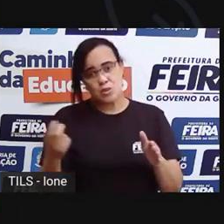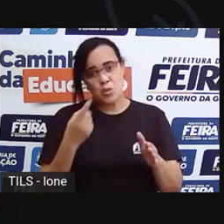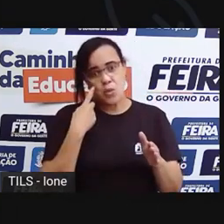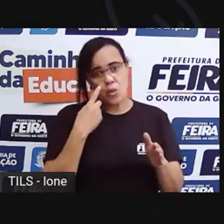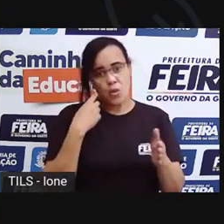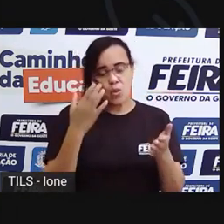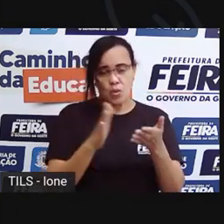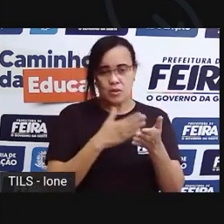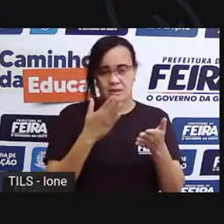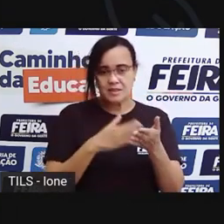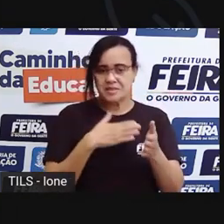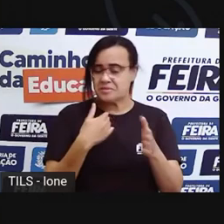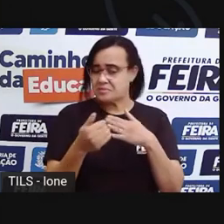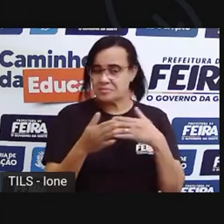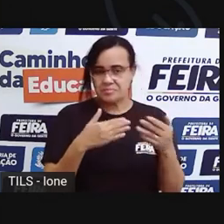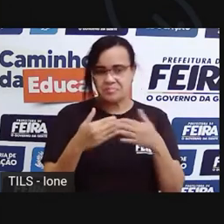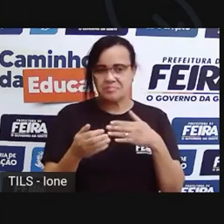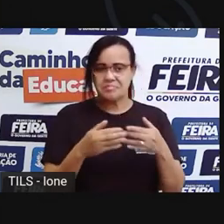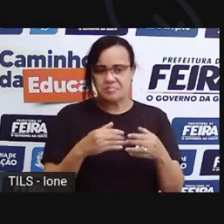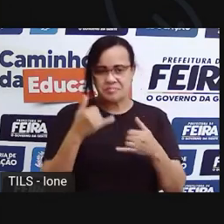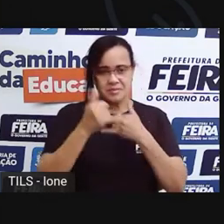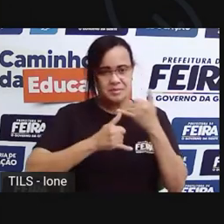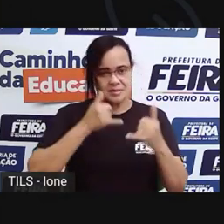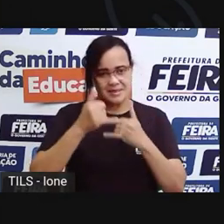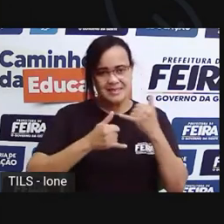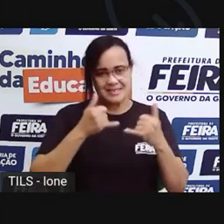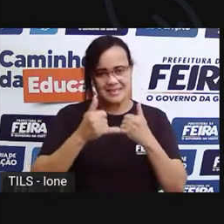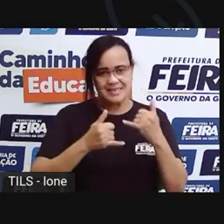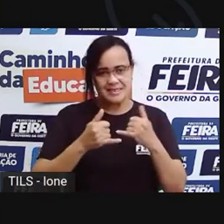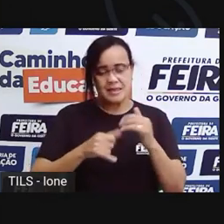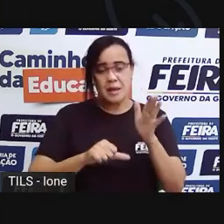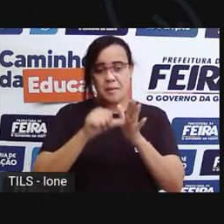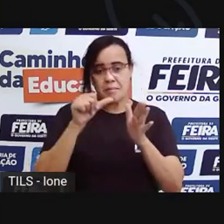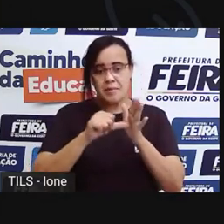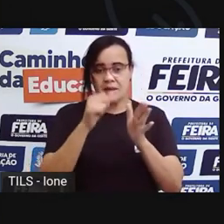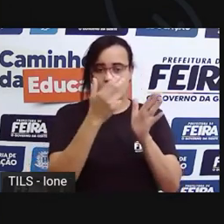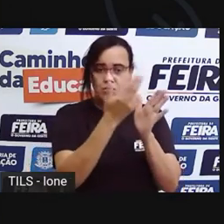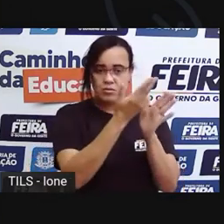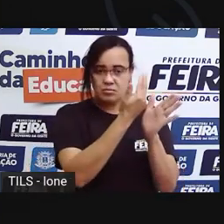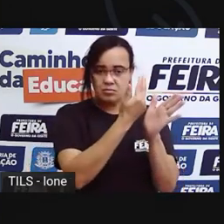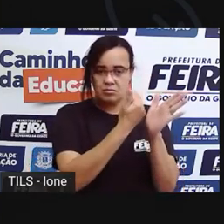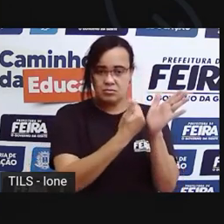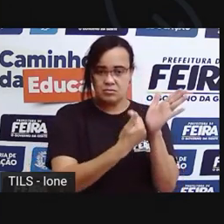o seu quebra-cabeças. Aí a gente vai desenhar, ó.